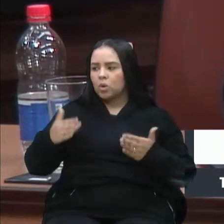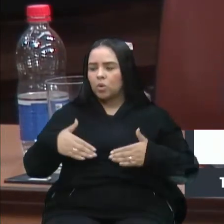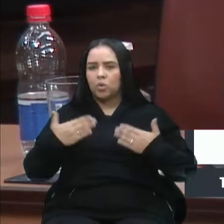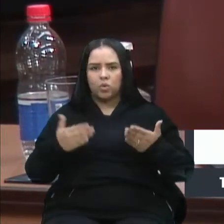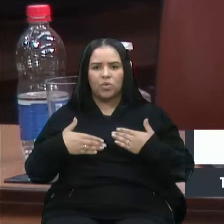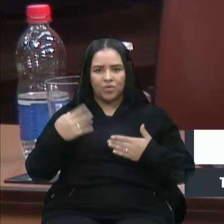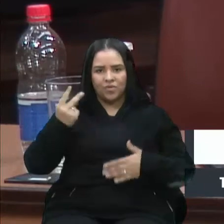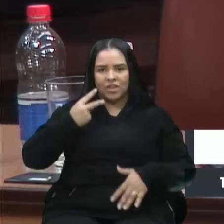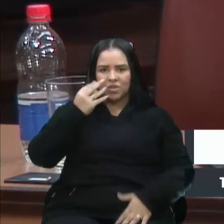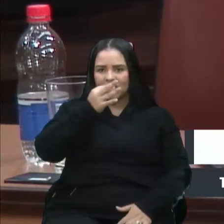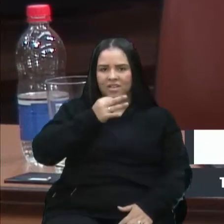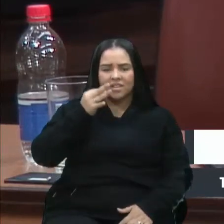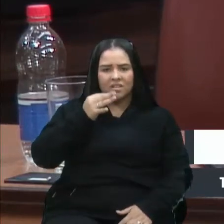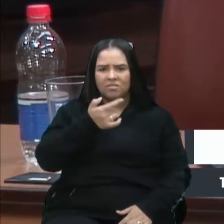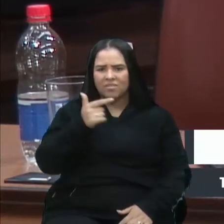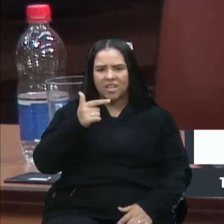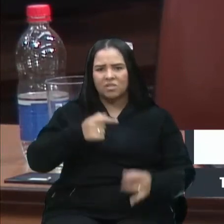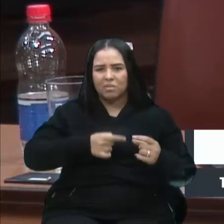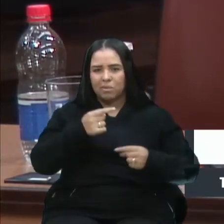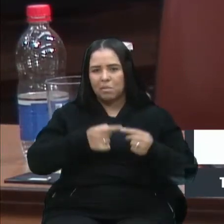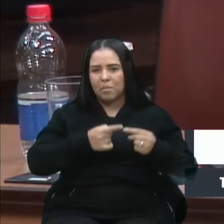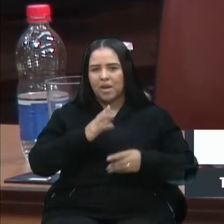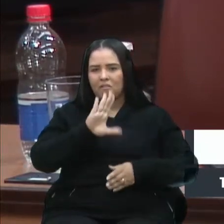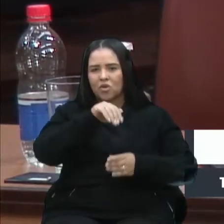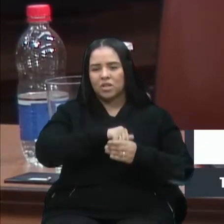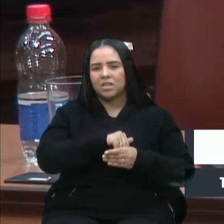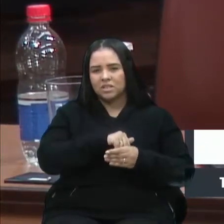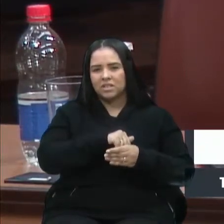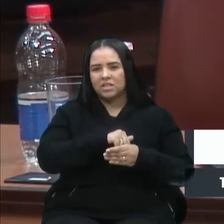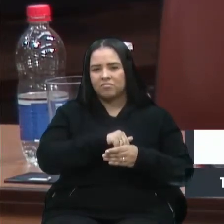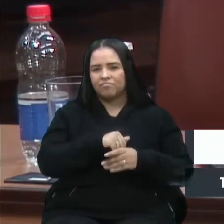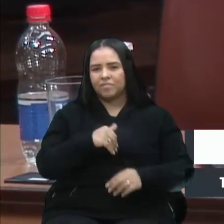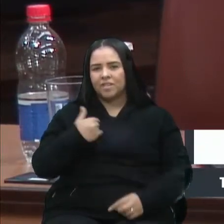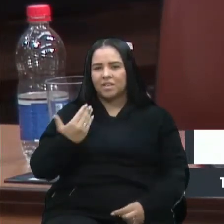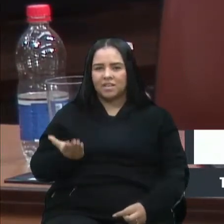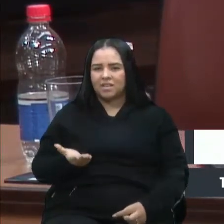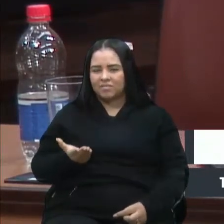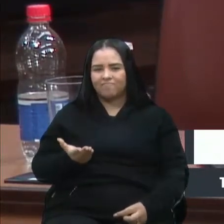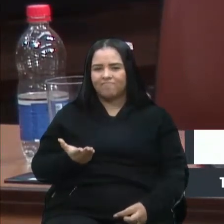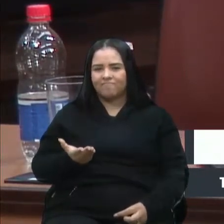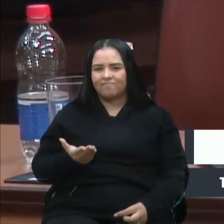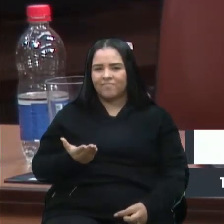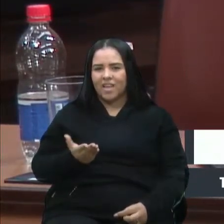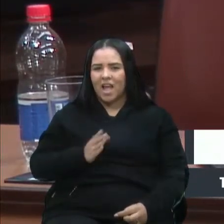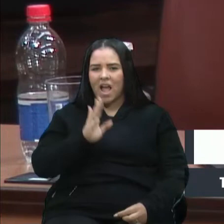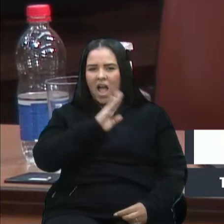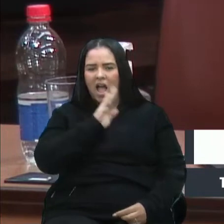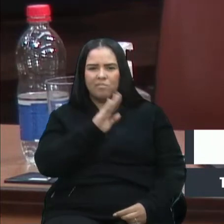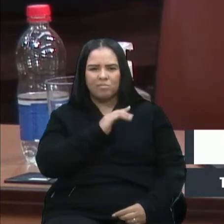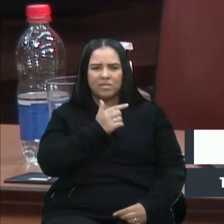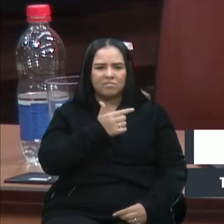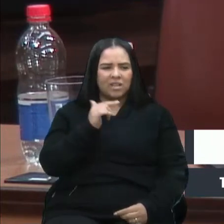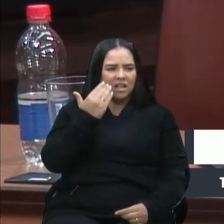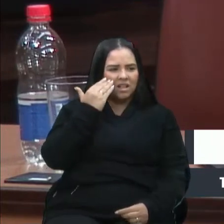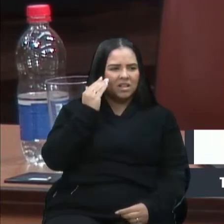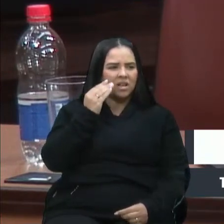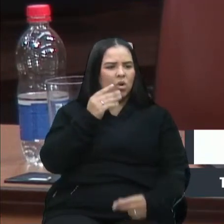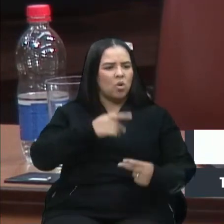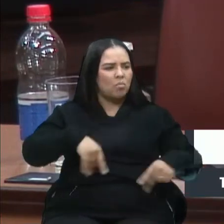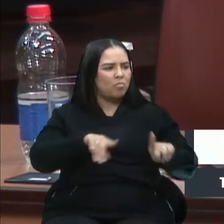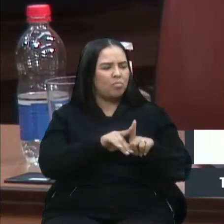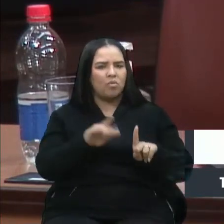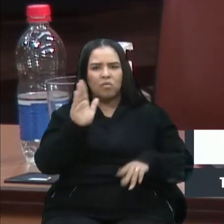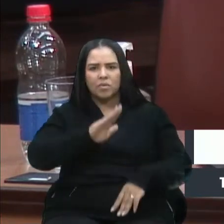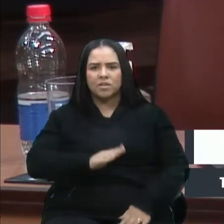Aliás nem foi feito debate é uma votação nas presas né sem entender o povo brasileiro não entendeu